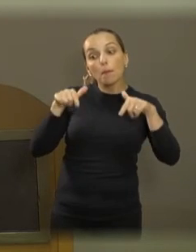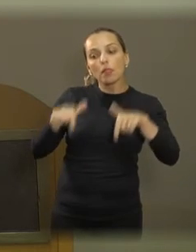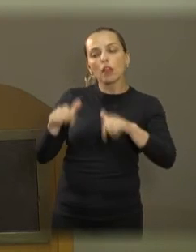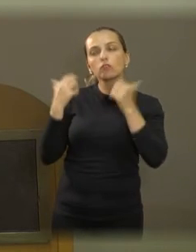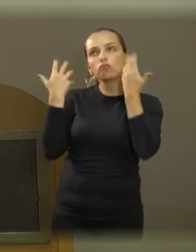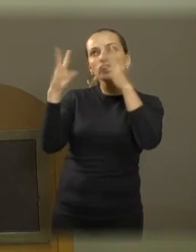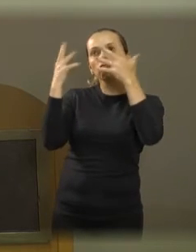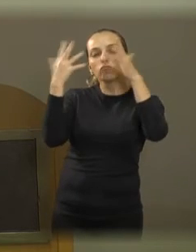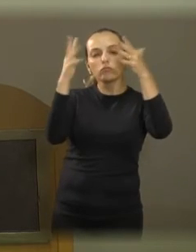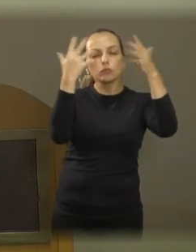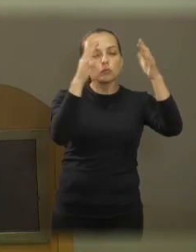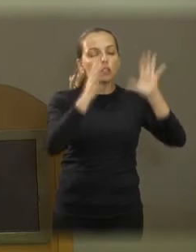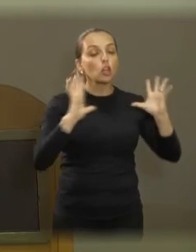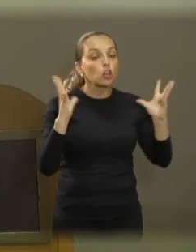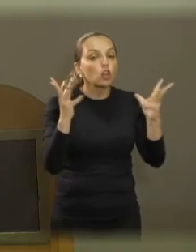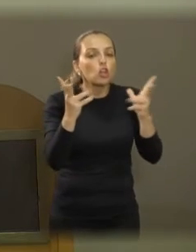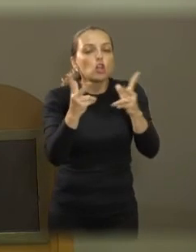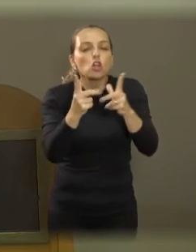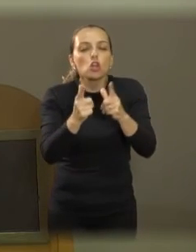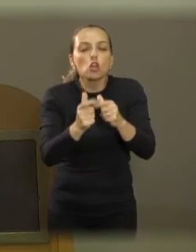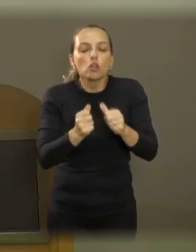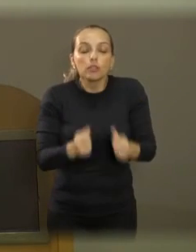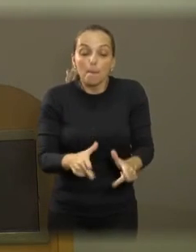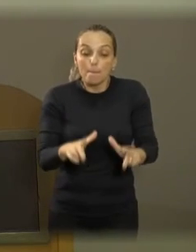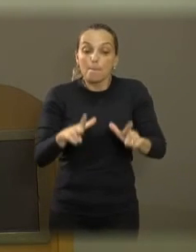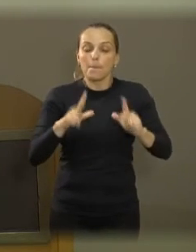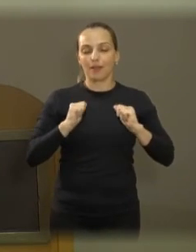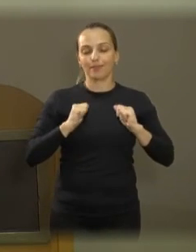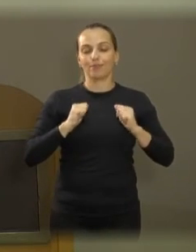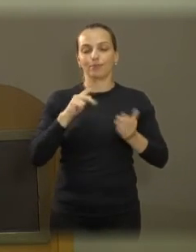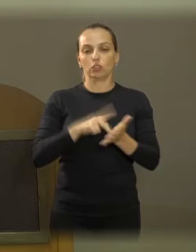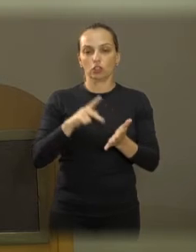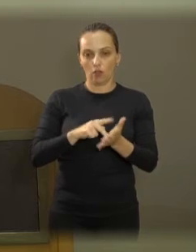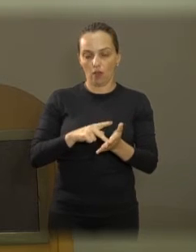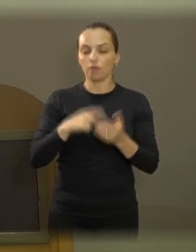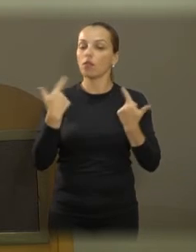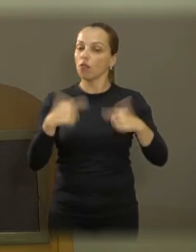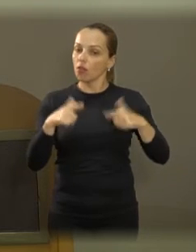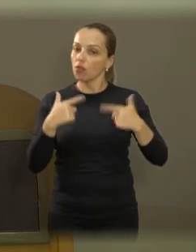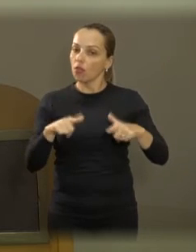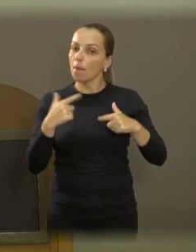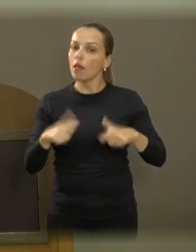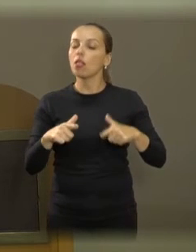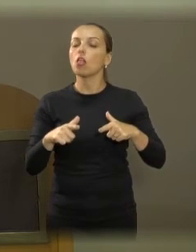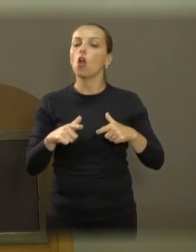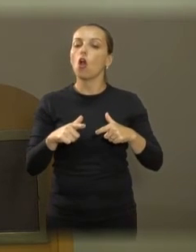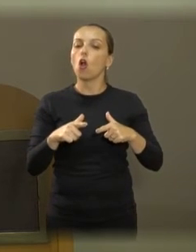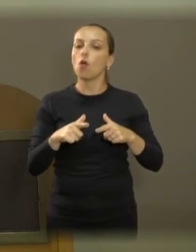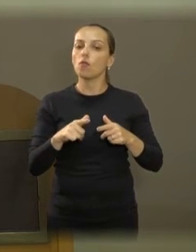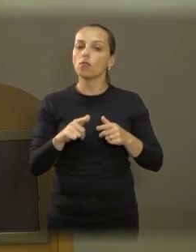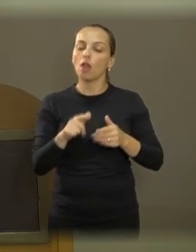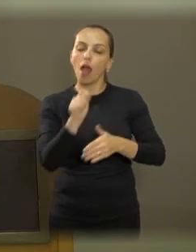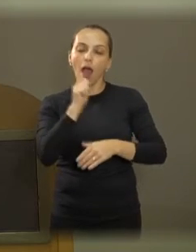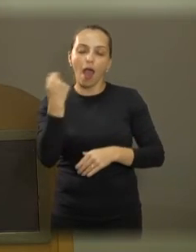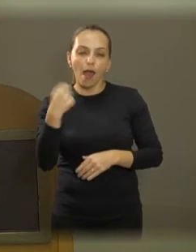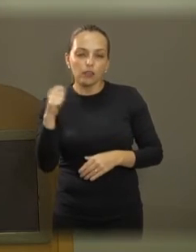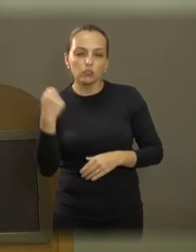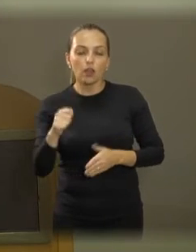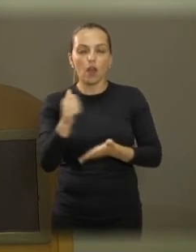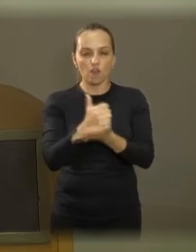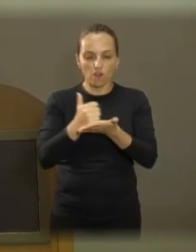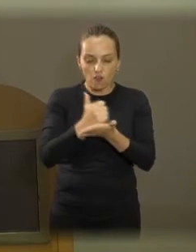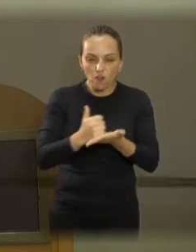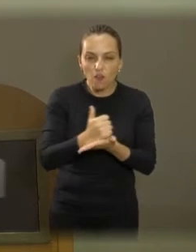professor. Atuou fortemente também na Associação Farmacêutica de Araraquara, que sobrevive até